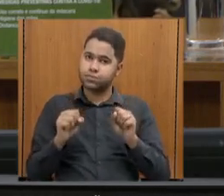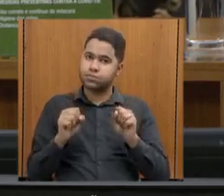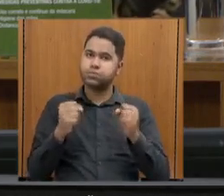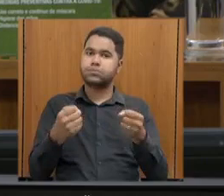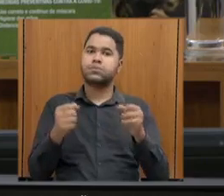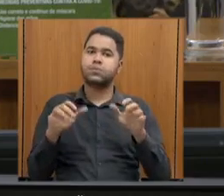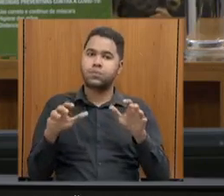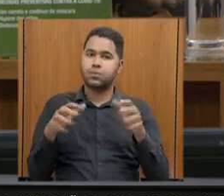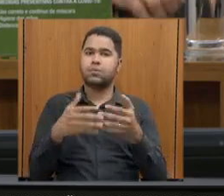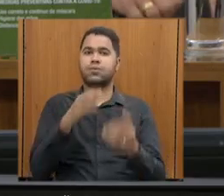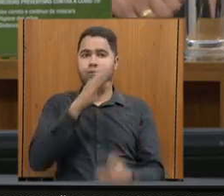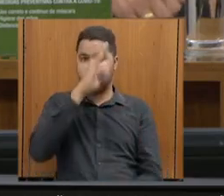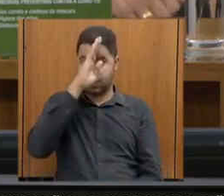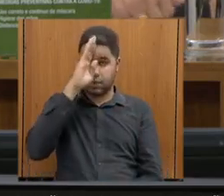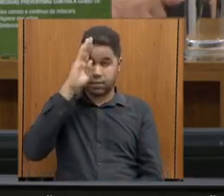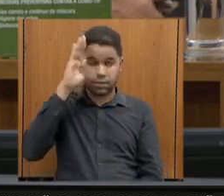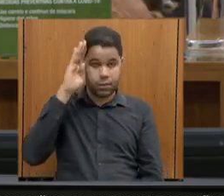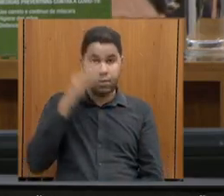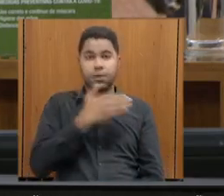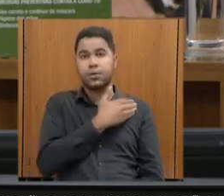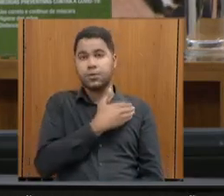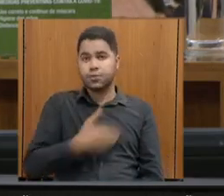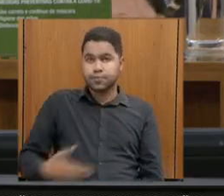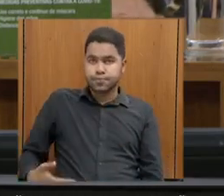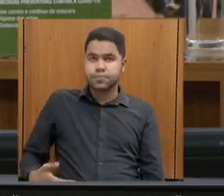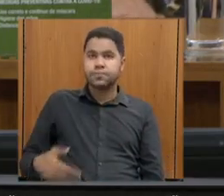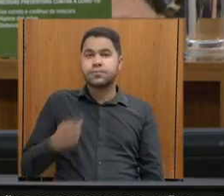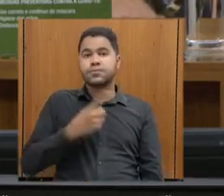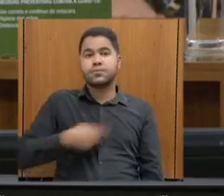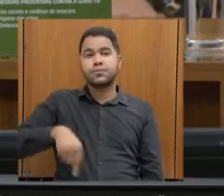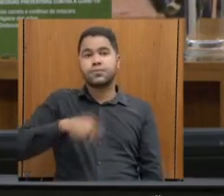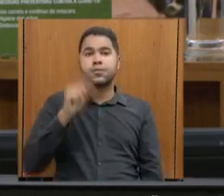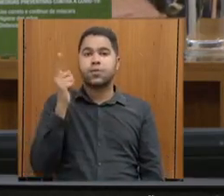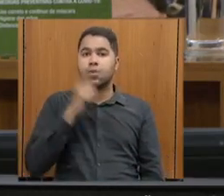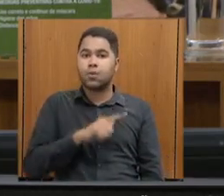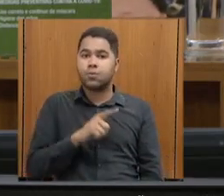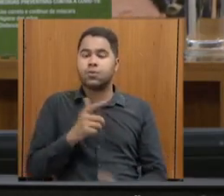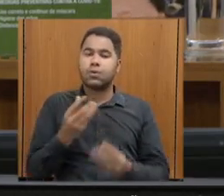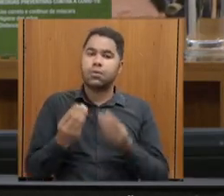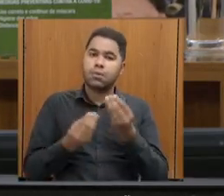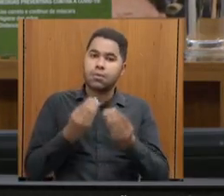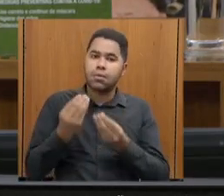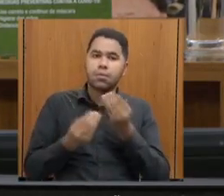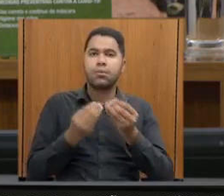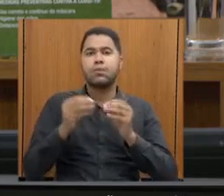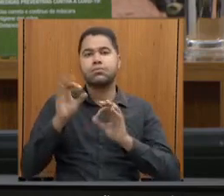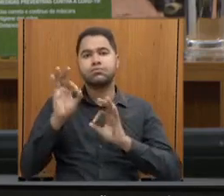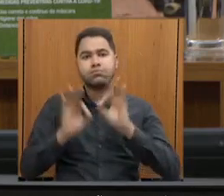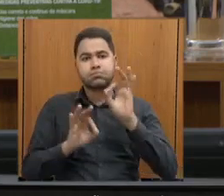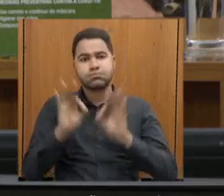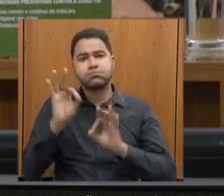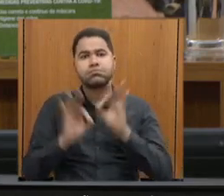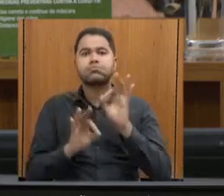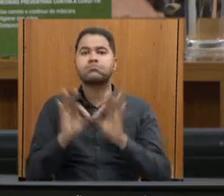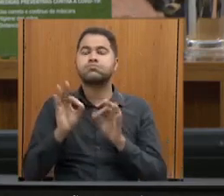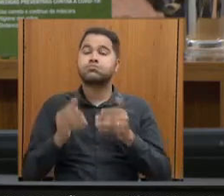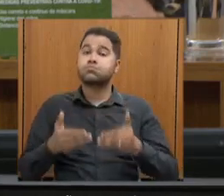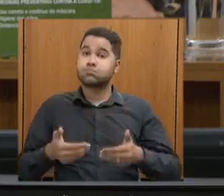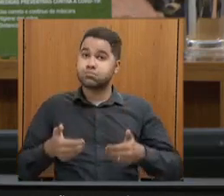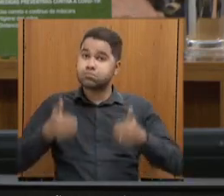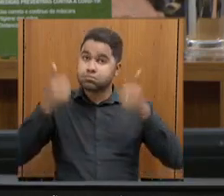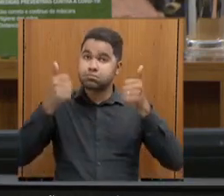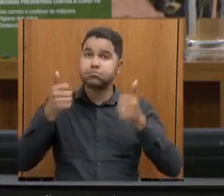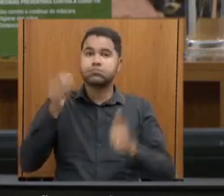esforço da comunidade acadêmica do estado para que a gente possa encontrar meios encontrar caminhos para a